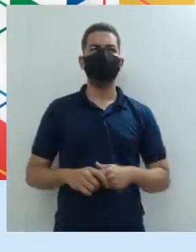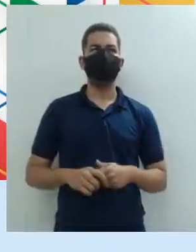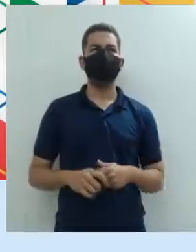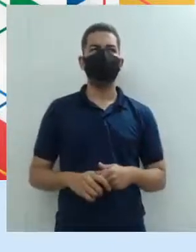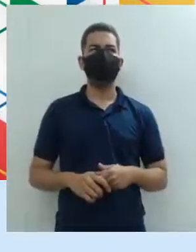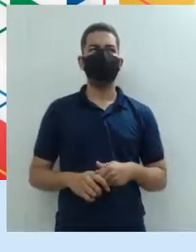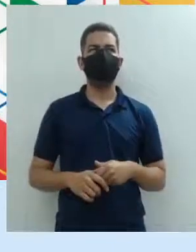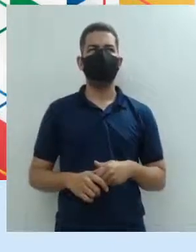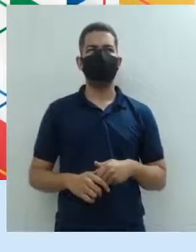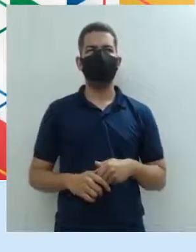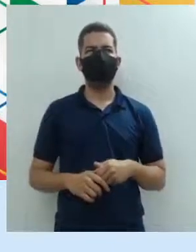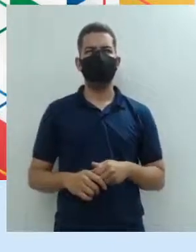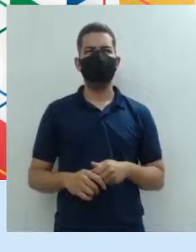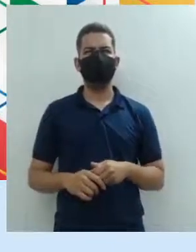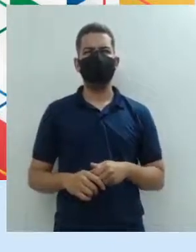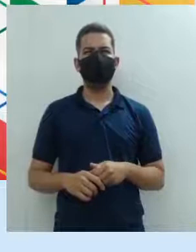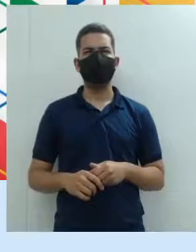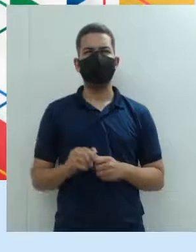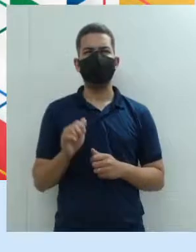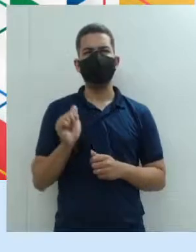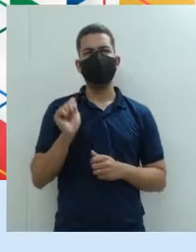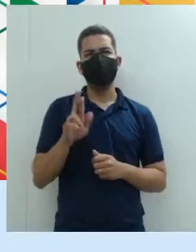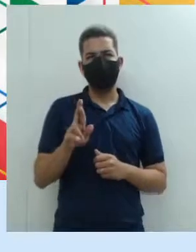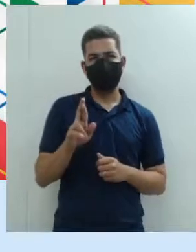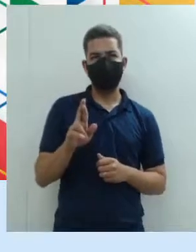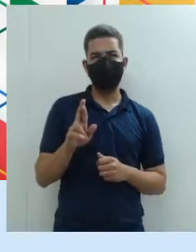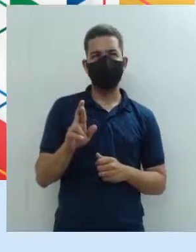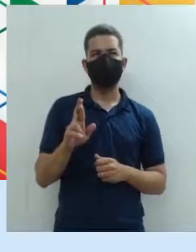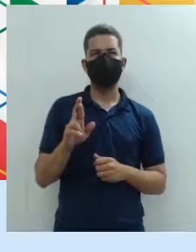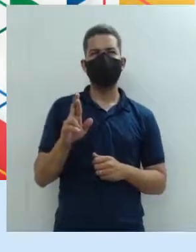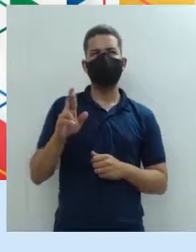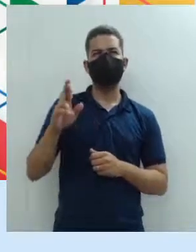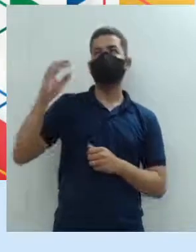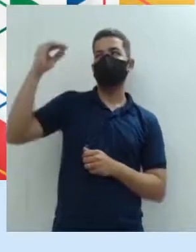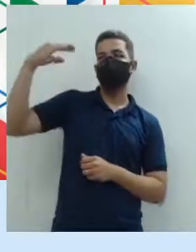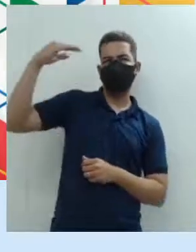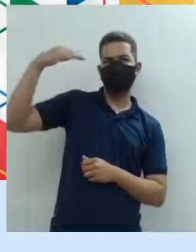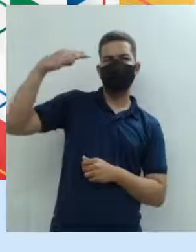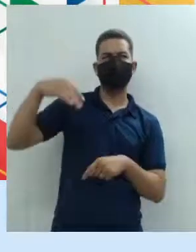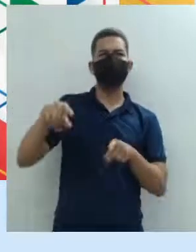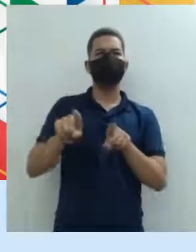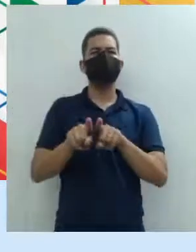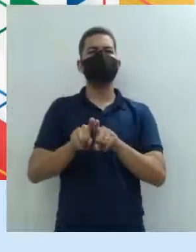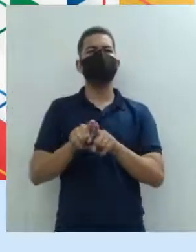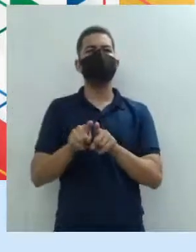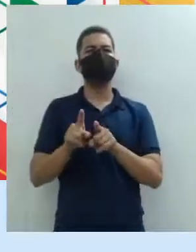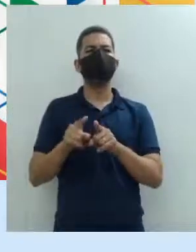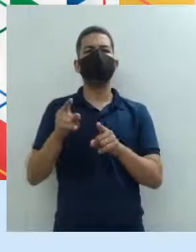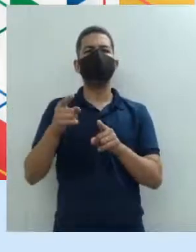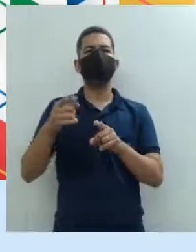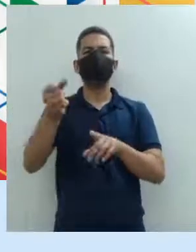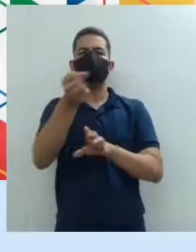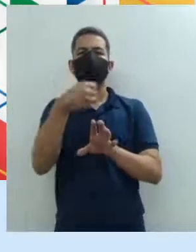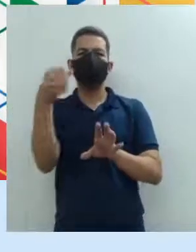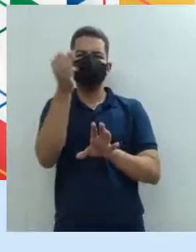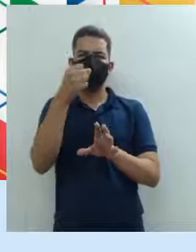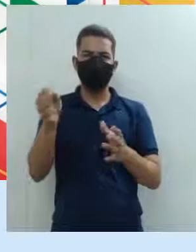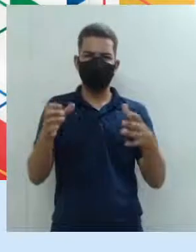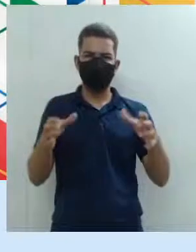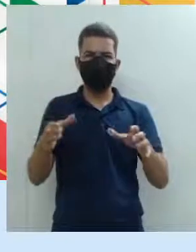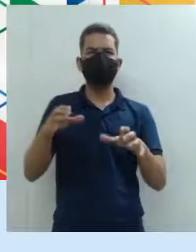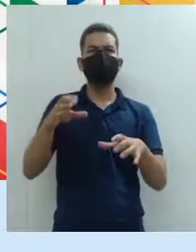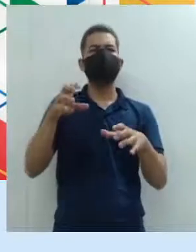física por trás, né? Como do ar-condicionado que eu acabei de falar. Acontece esse processo. Ou com um barril de chope também, onde você coloca o gelo em cima